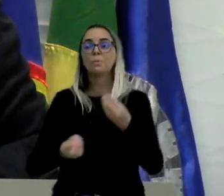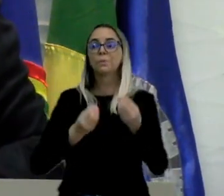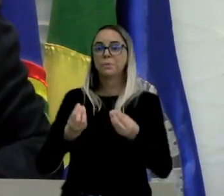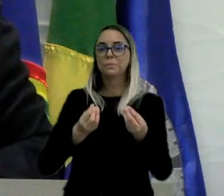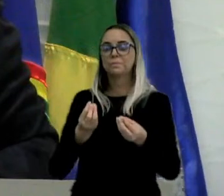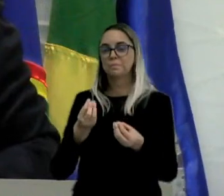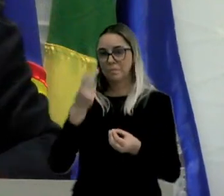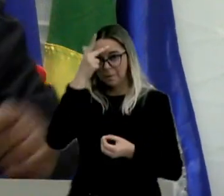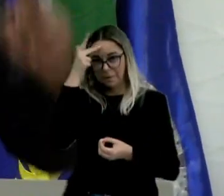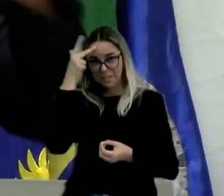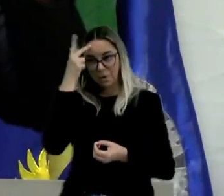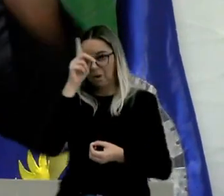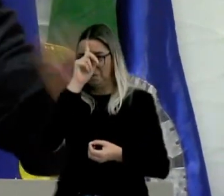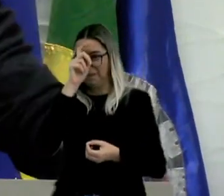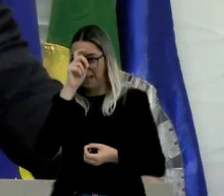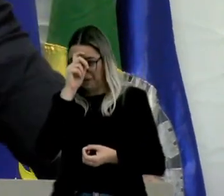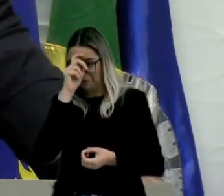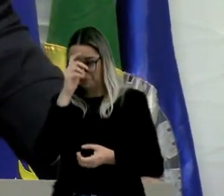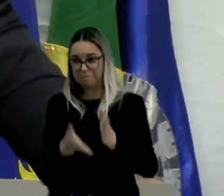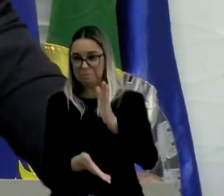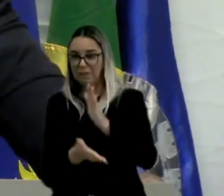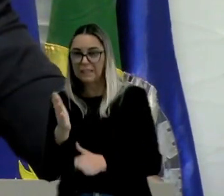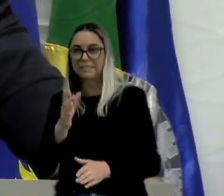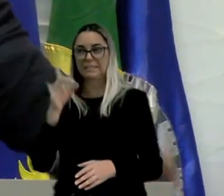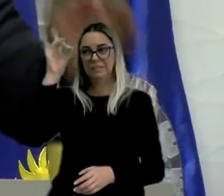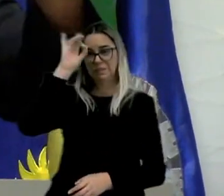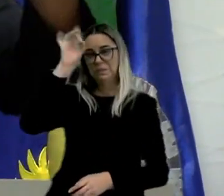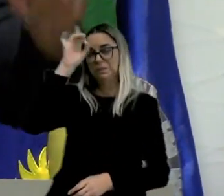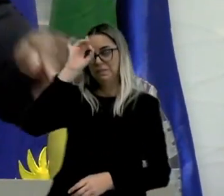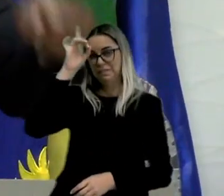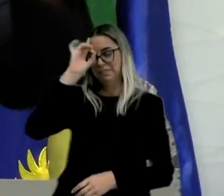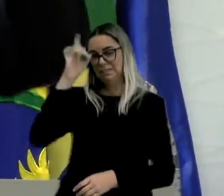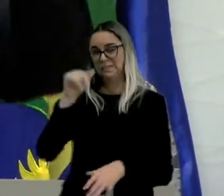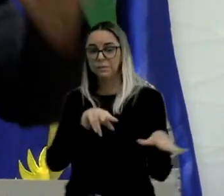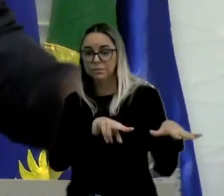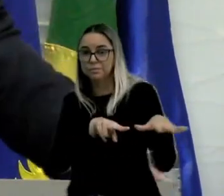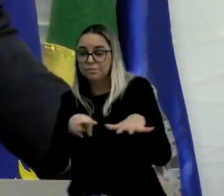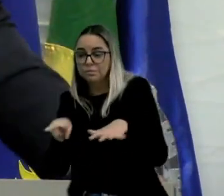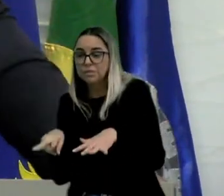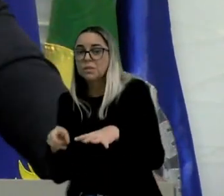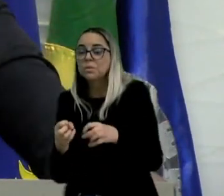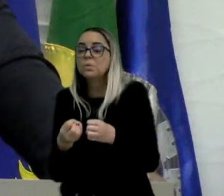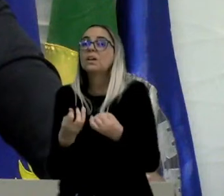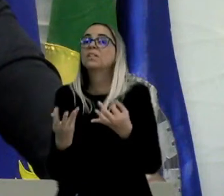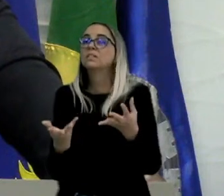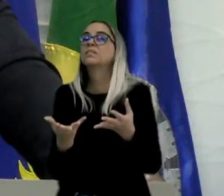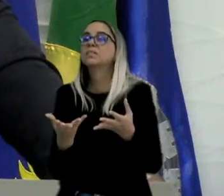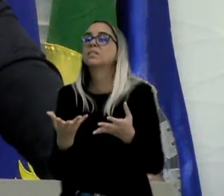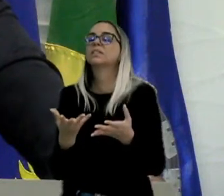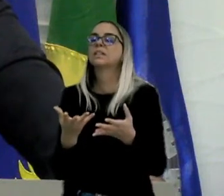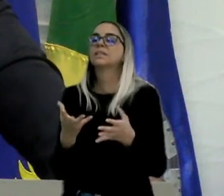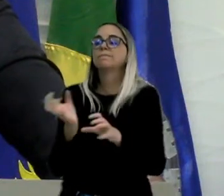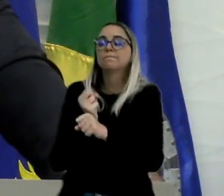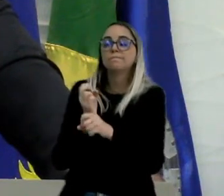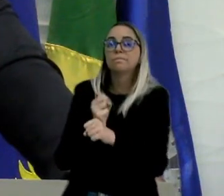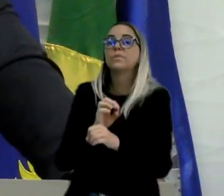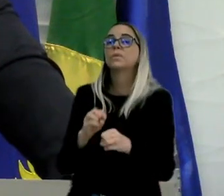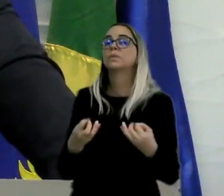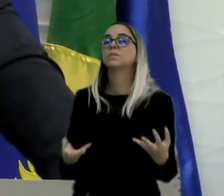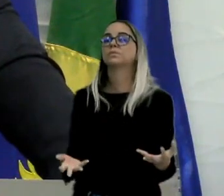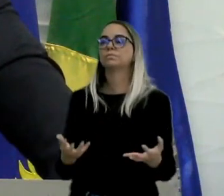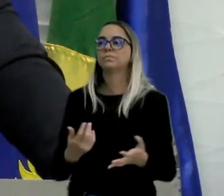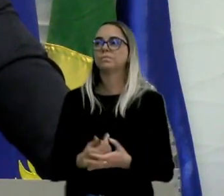pessoal para o hospital por dia com por semana e conto no final do mês quantos D